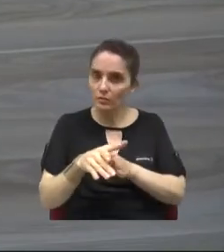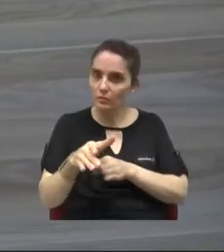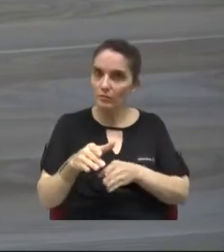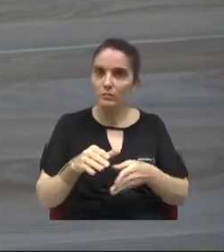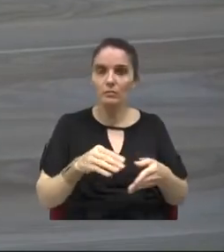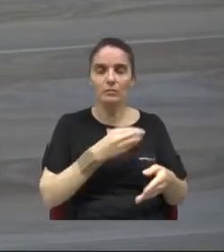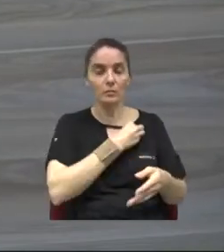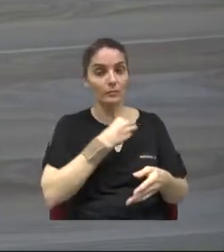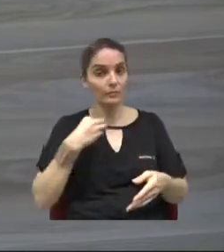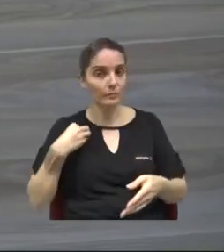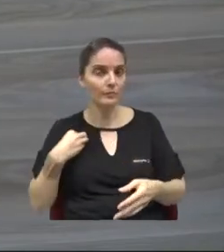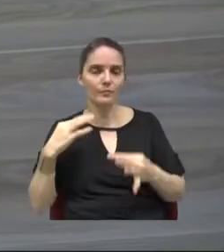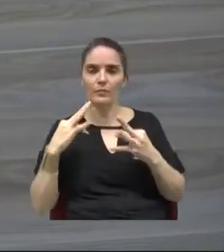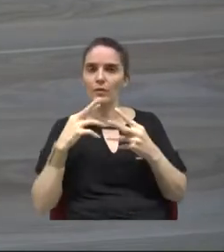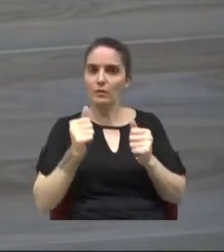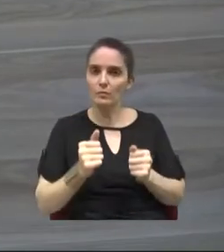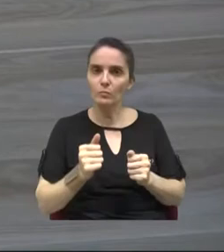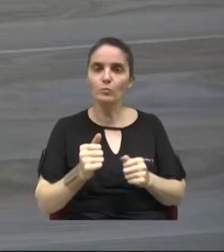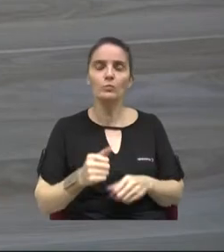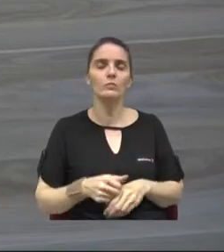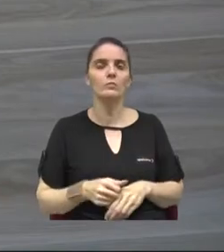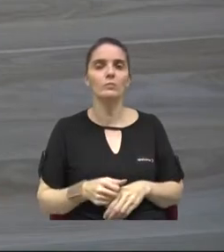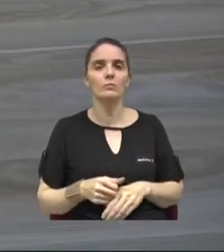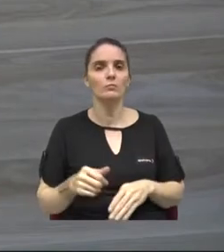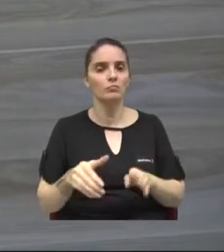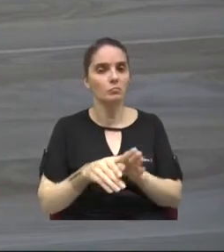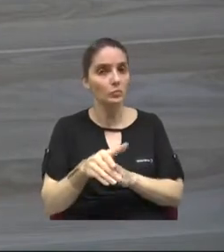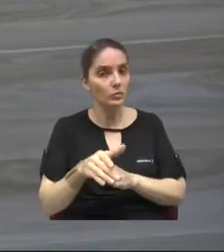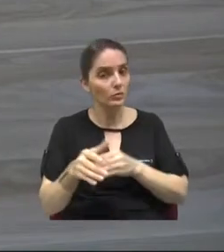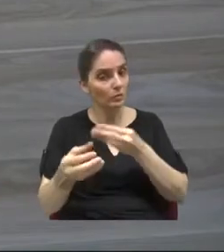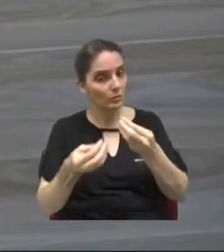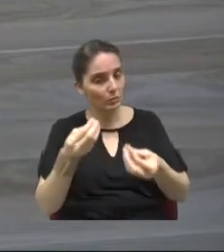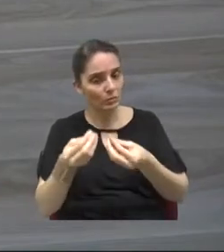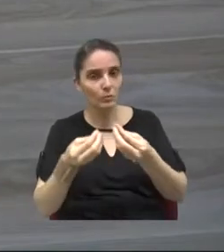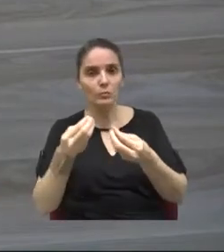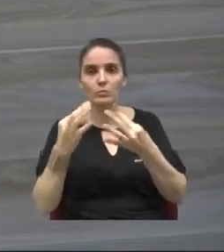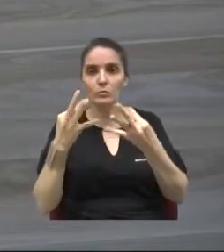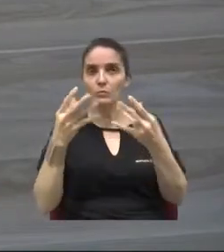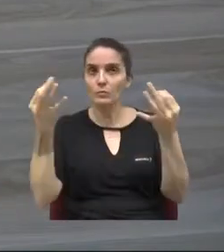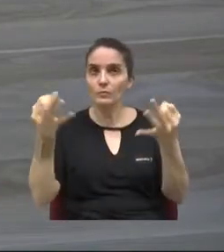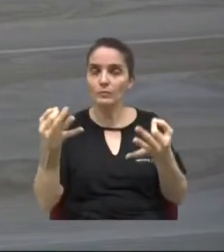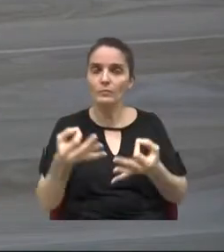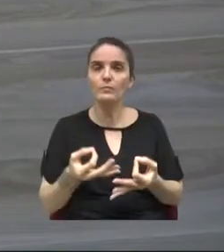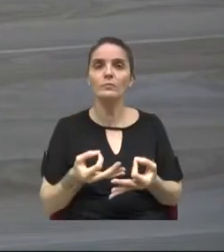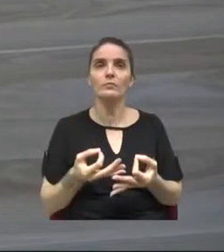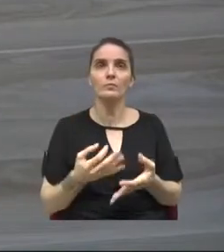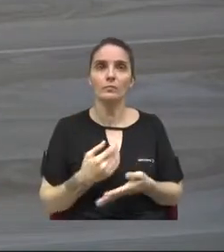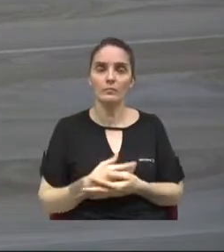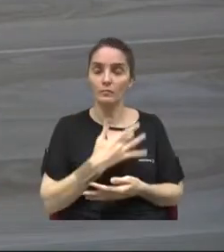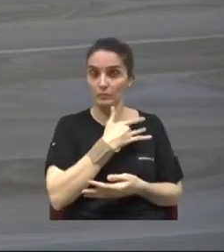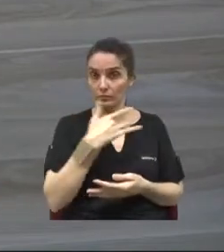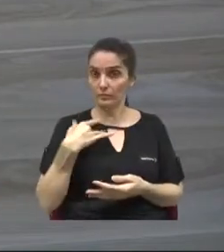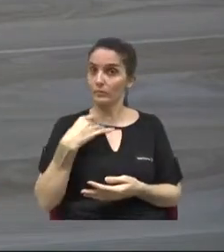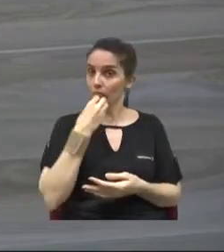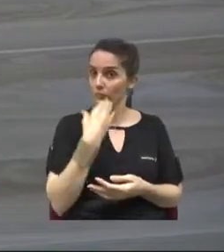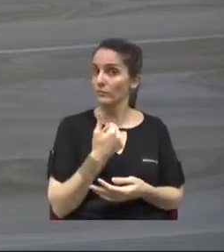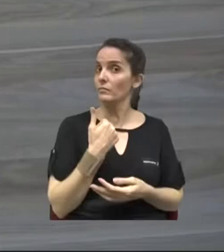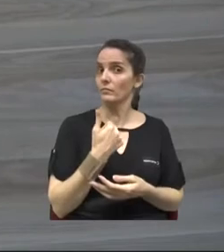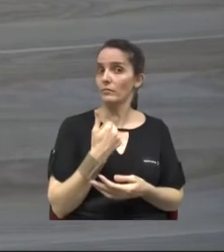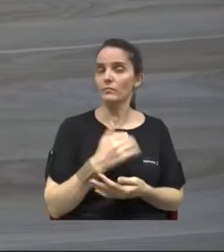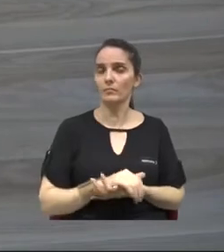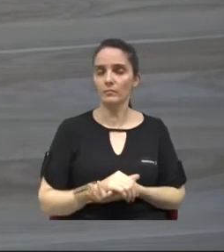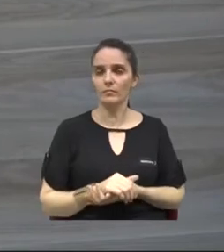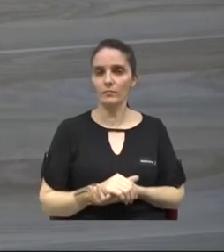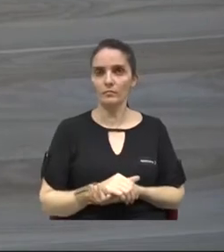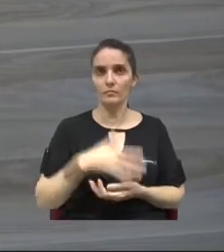do exame que obtive, ele quer fazer outra orientação de como eu proceder para poder eu manter uma saúde boa. Então eu